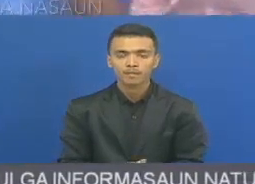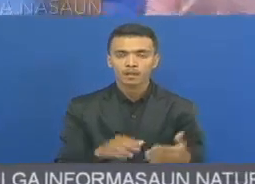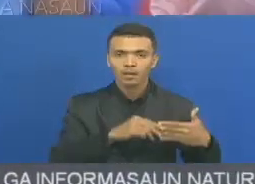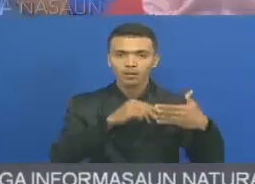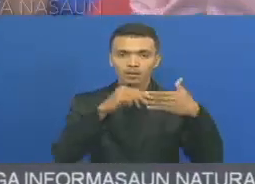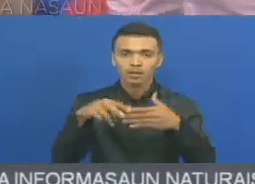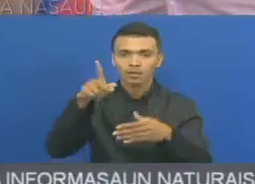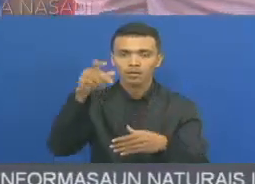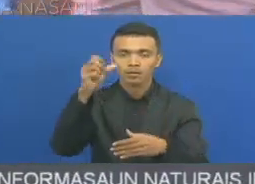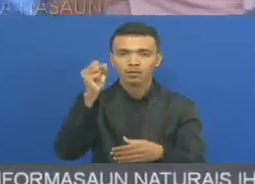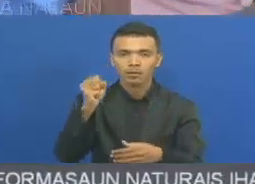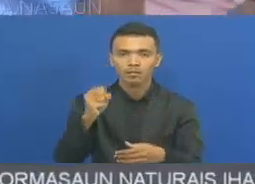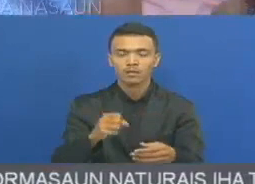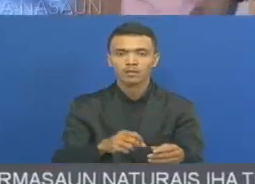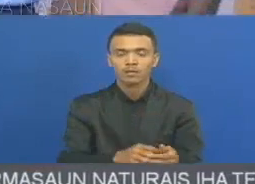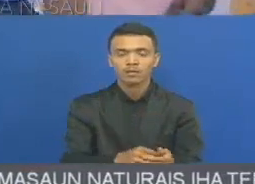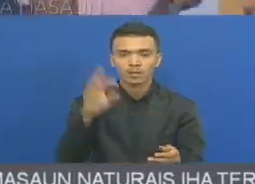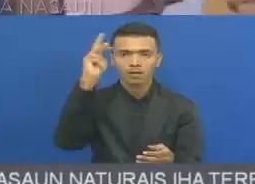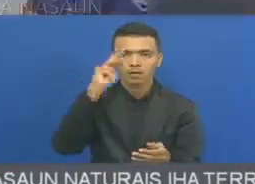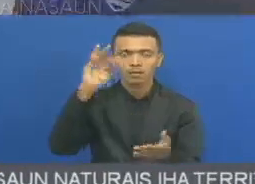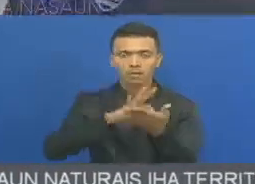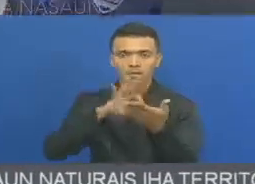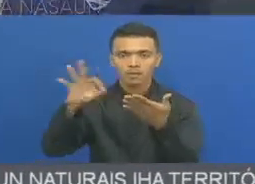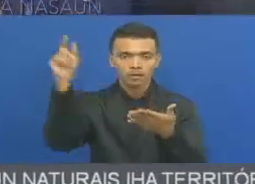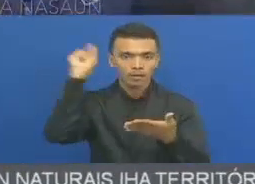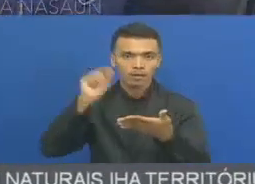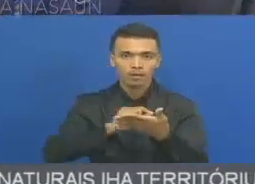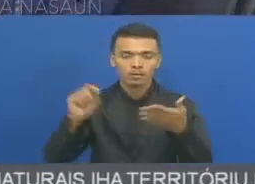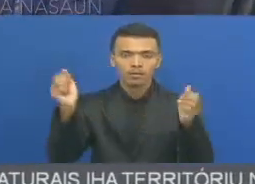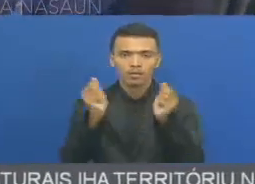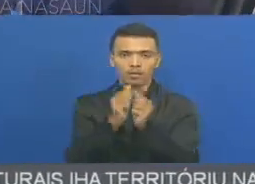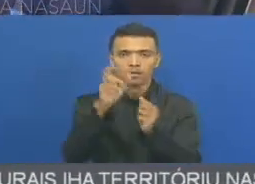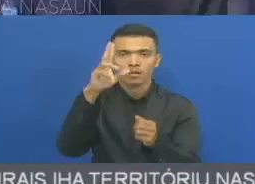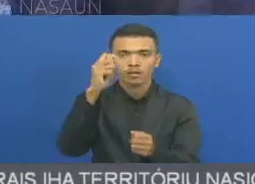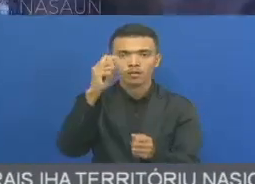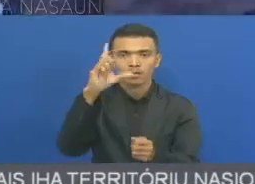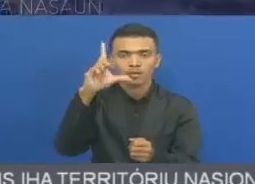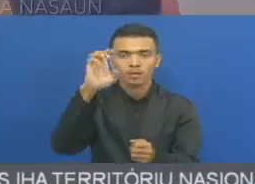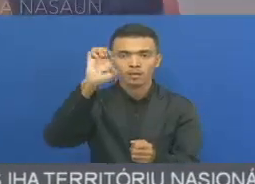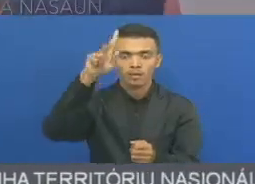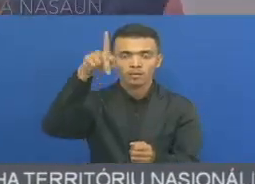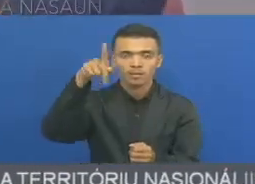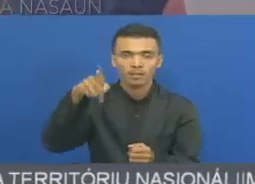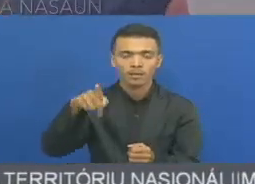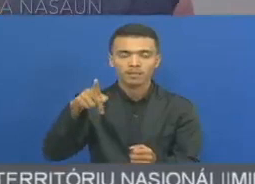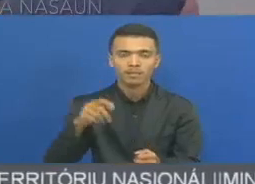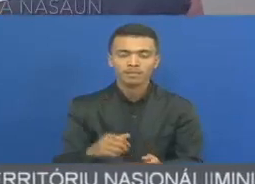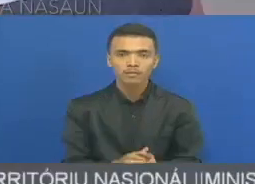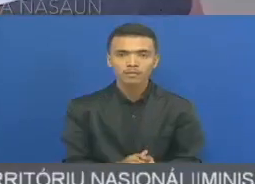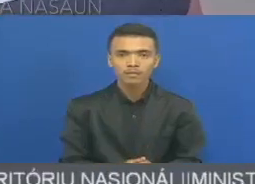Autoridade de Proteção Civil, segunda-feira, nem assina contrato com rádio no televisão Timor-Leste, empresa pública